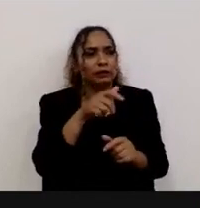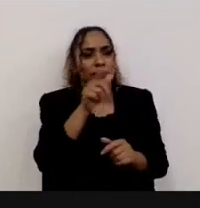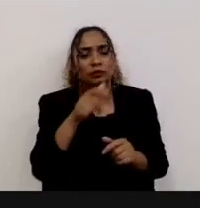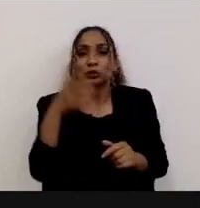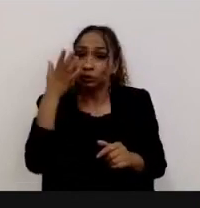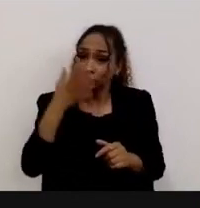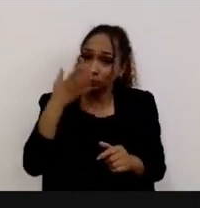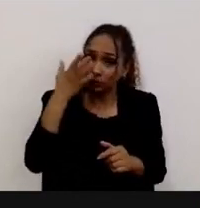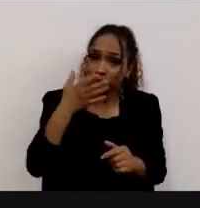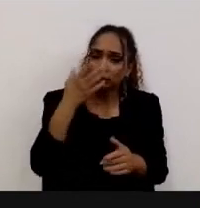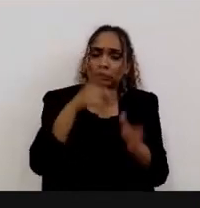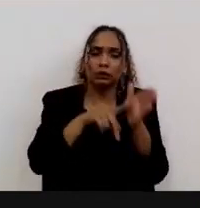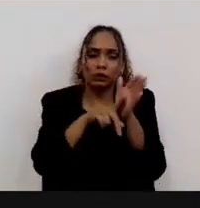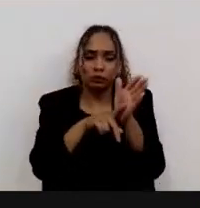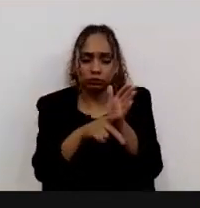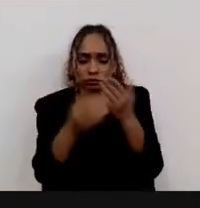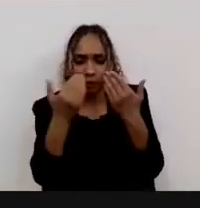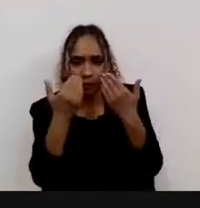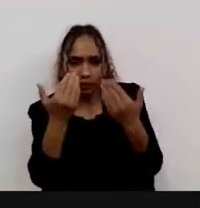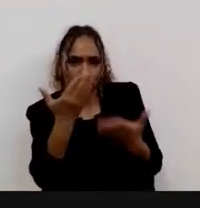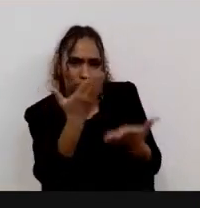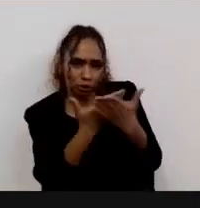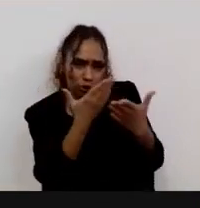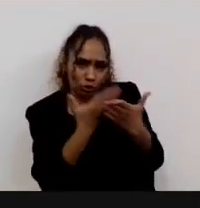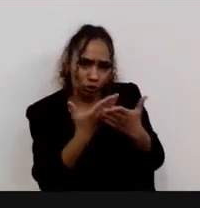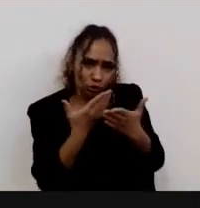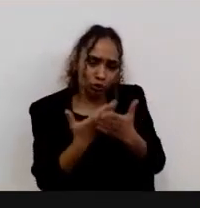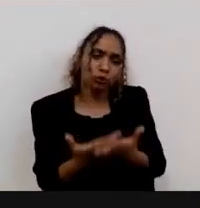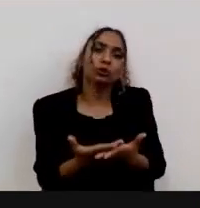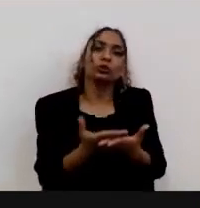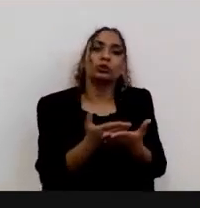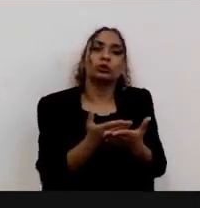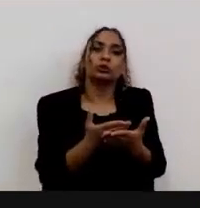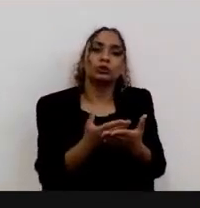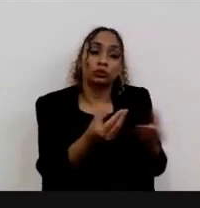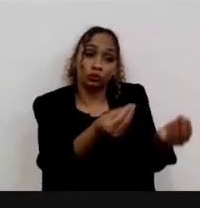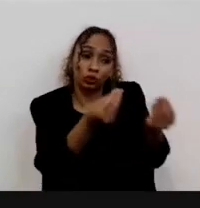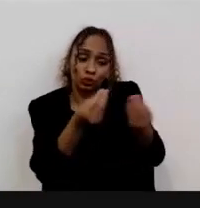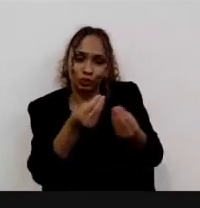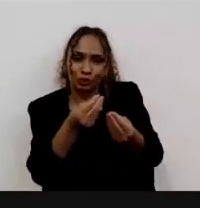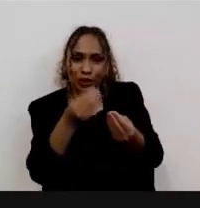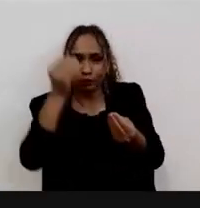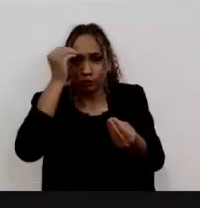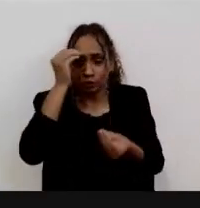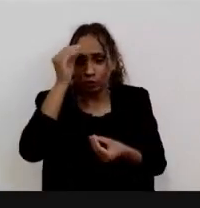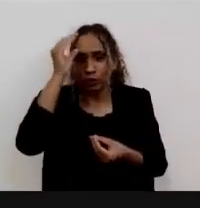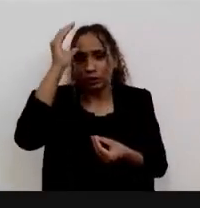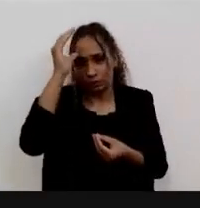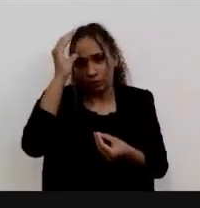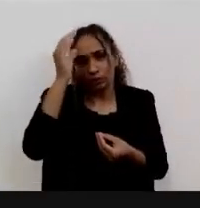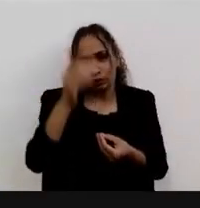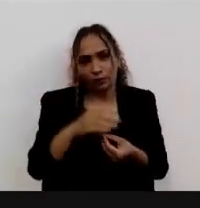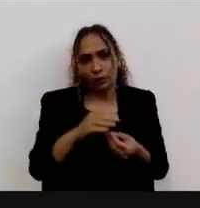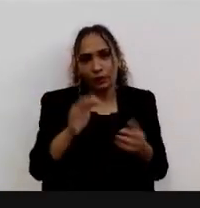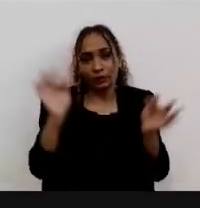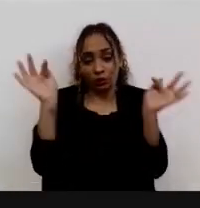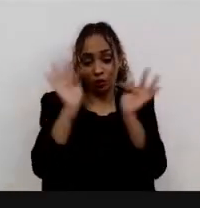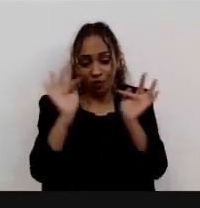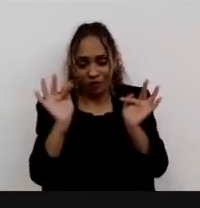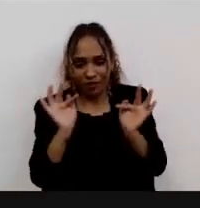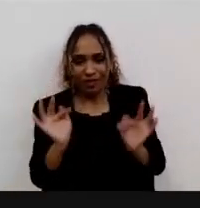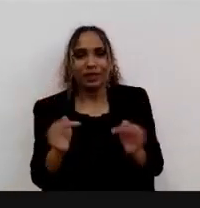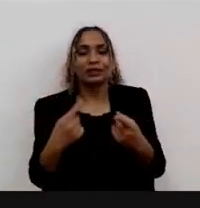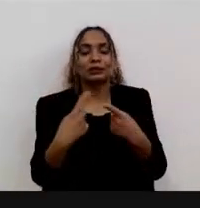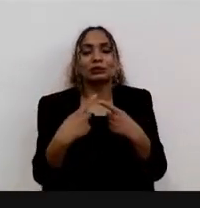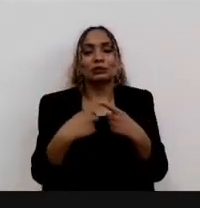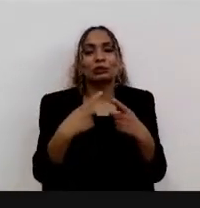trouxeram aqui suas pesquisas e estudos, nos brindaram com esse conhecimento. e nos deixaram felizes porque a gente percebe que